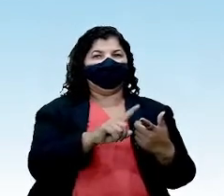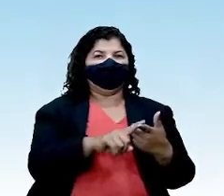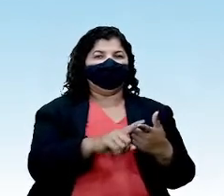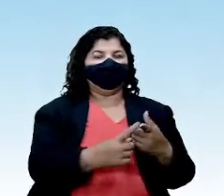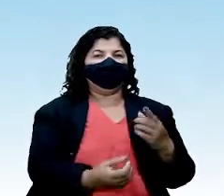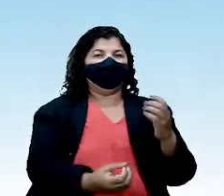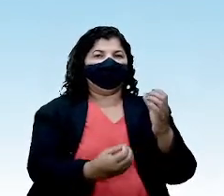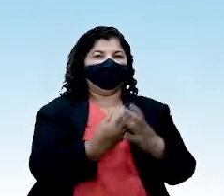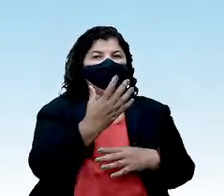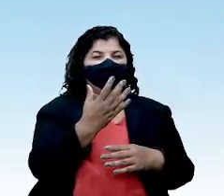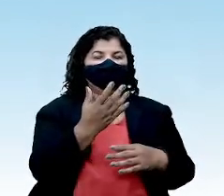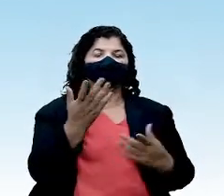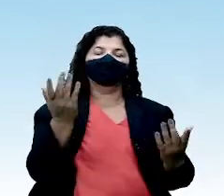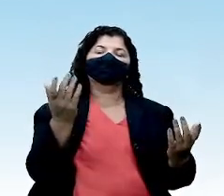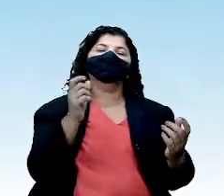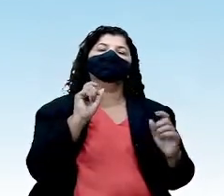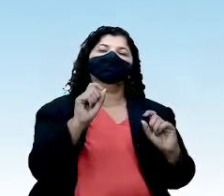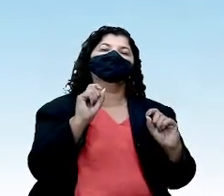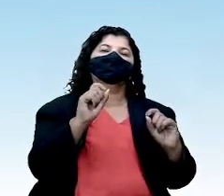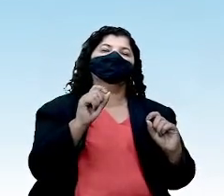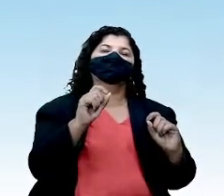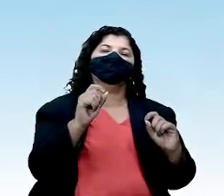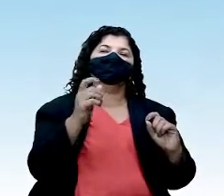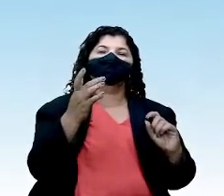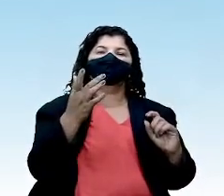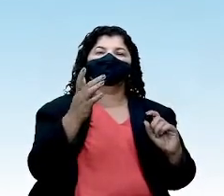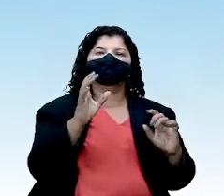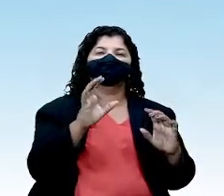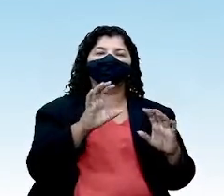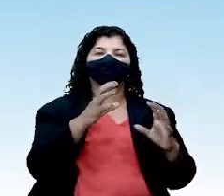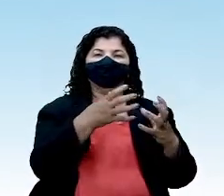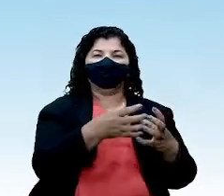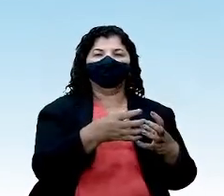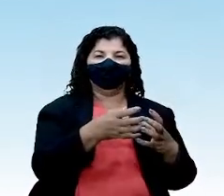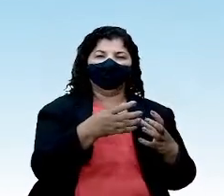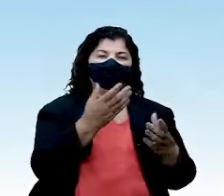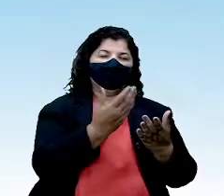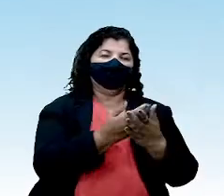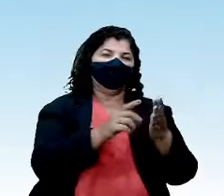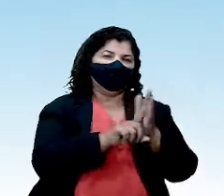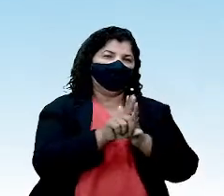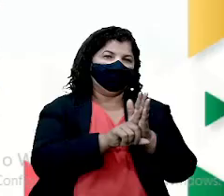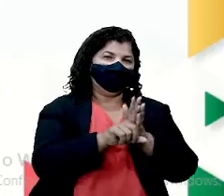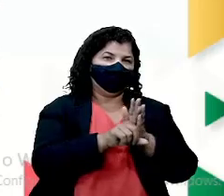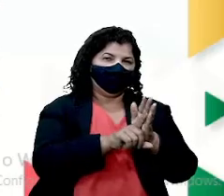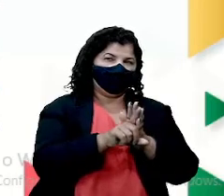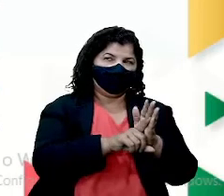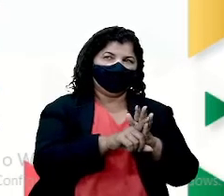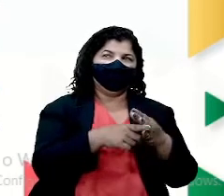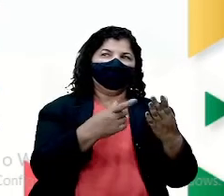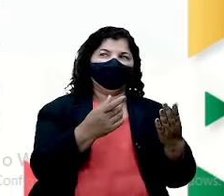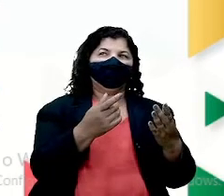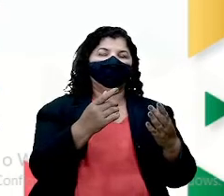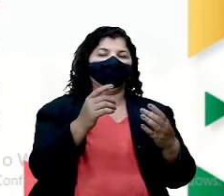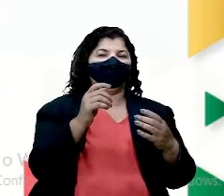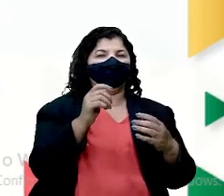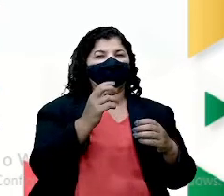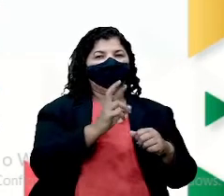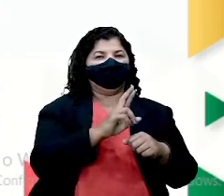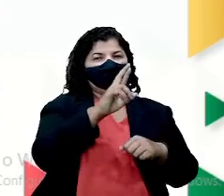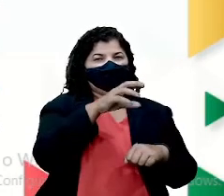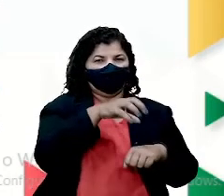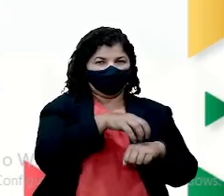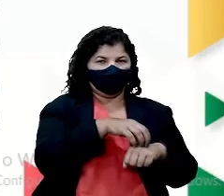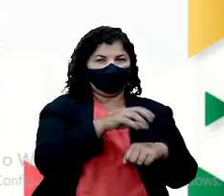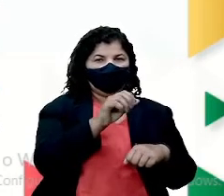grandes teóricos do absolutismo, né? Então, nós temos Thomas Hobbes, né? Então, na realidade, o